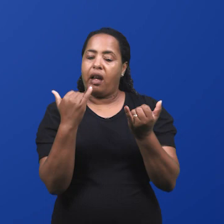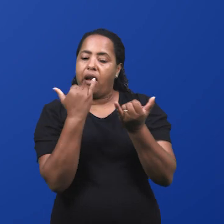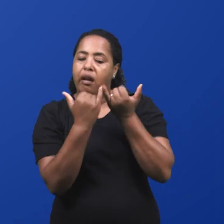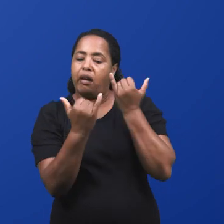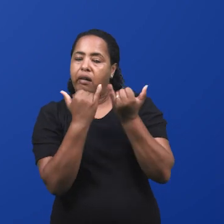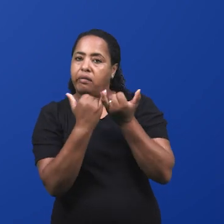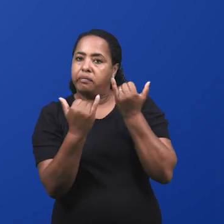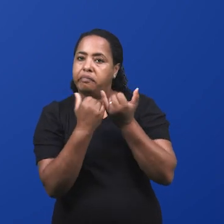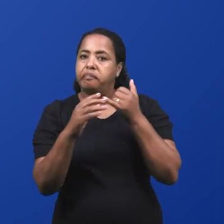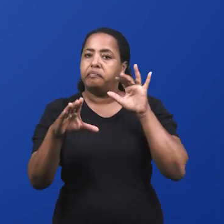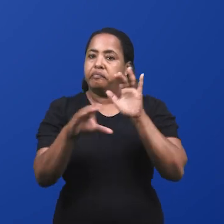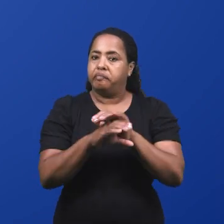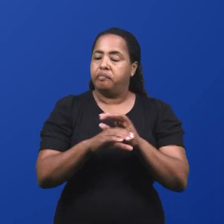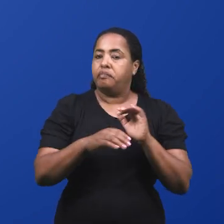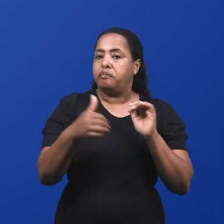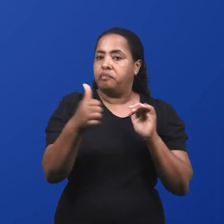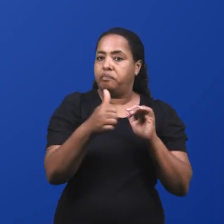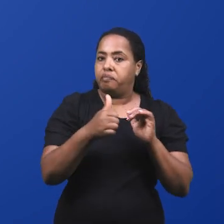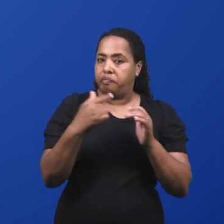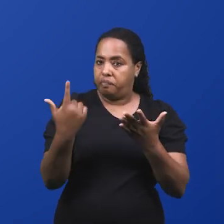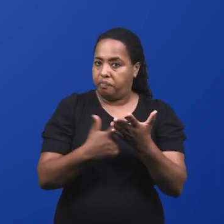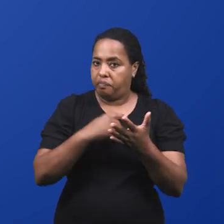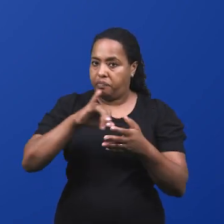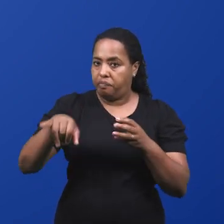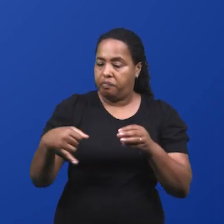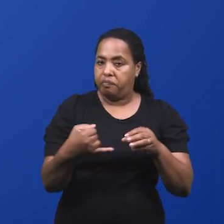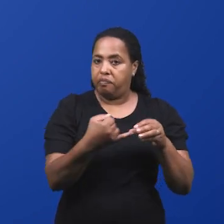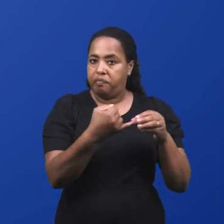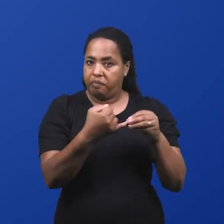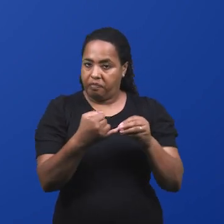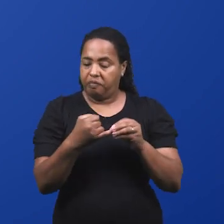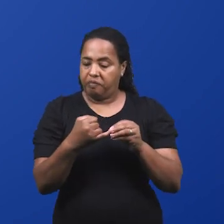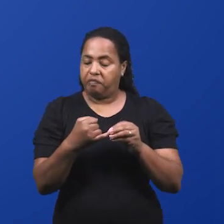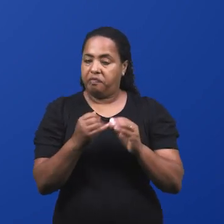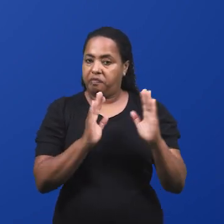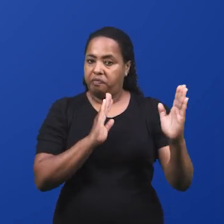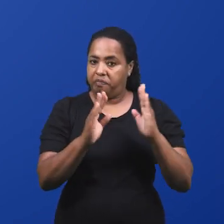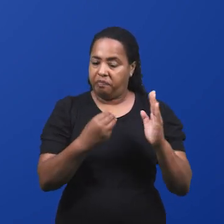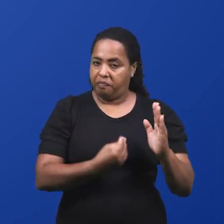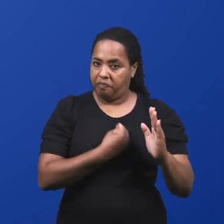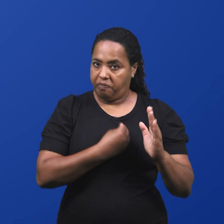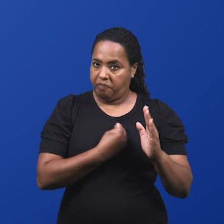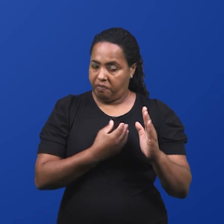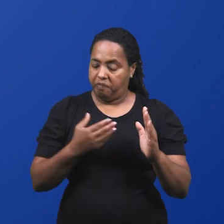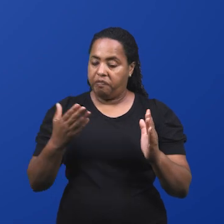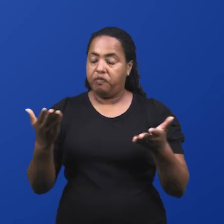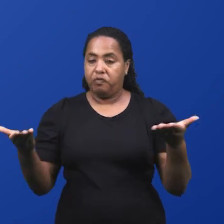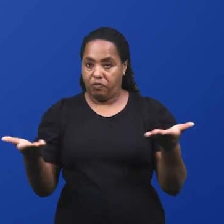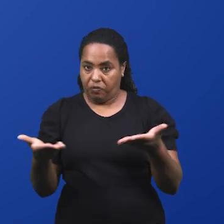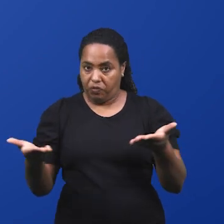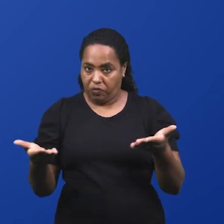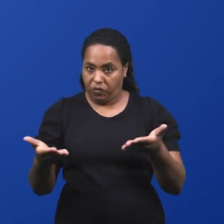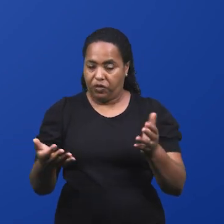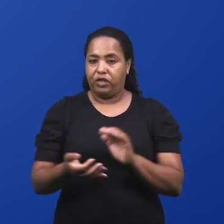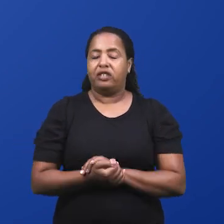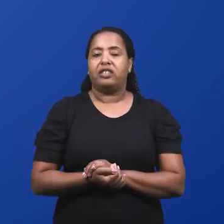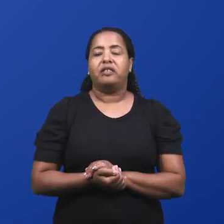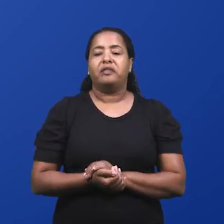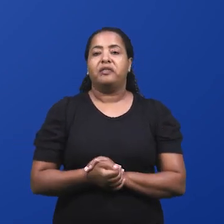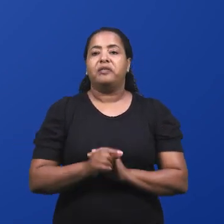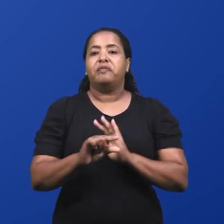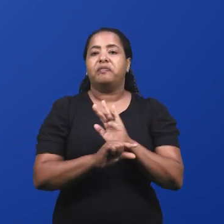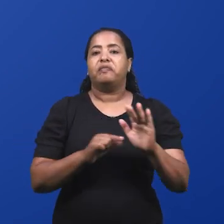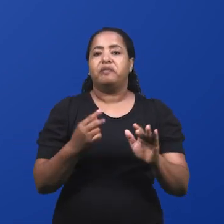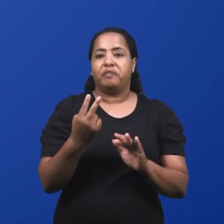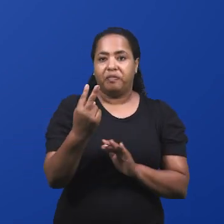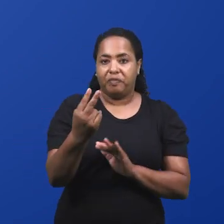Escola Bíblica Dominical, onde encontramos semelhanças no capítulo 1 do livro de Josué, com o momento vivido pela igreja